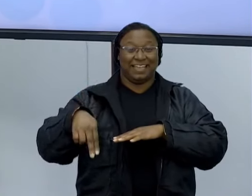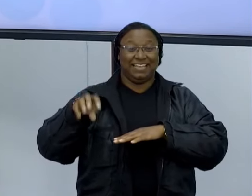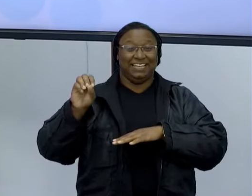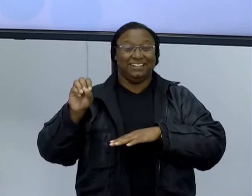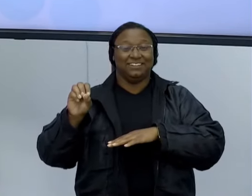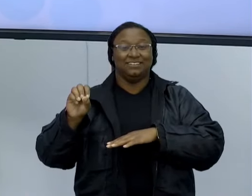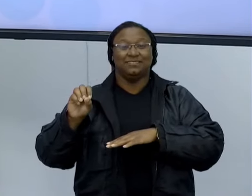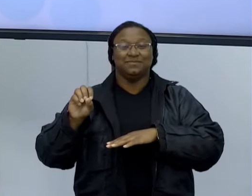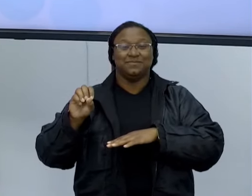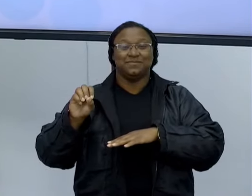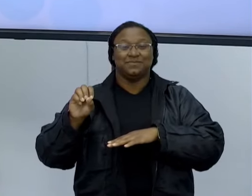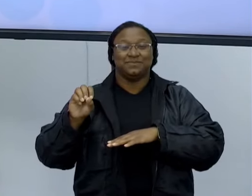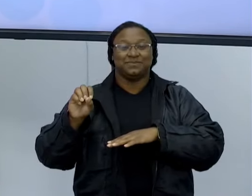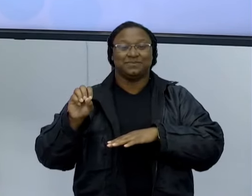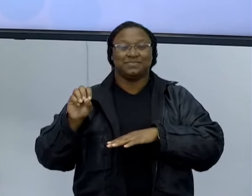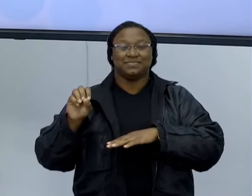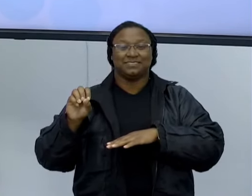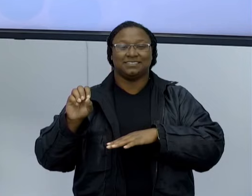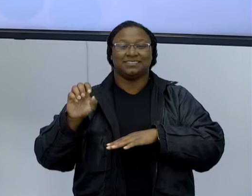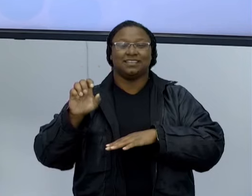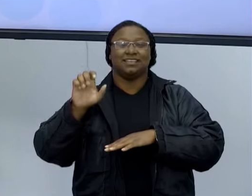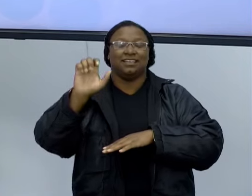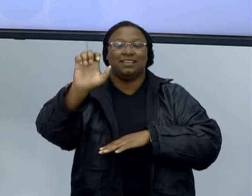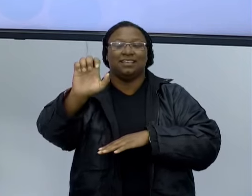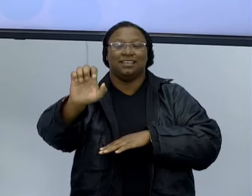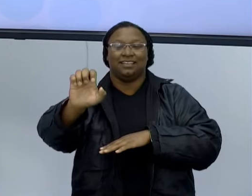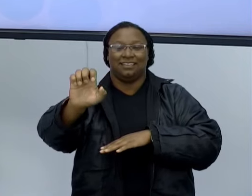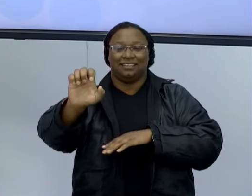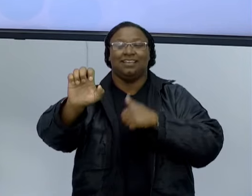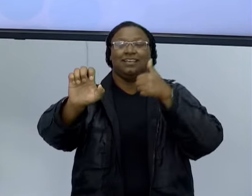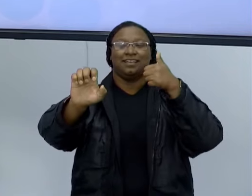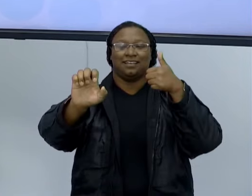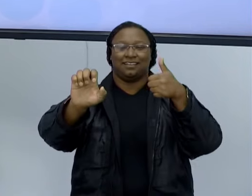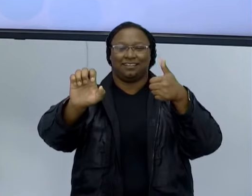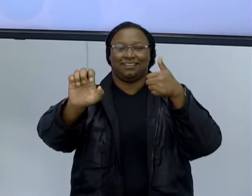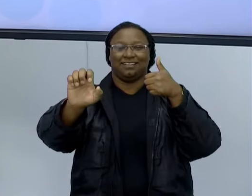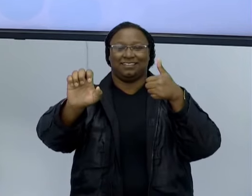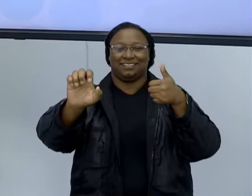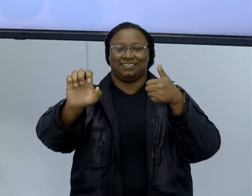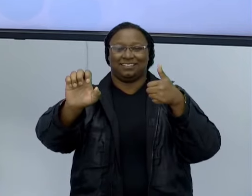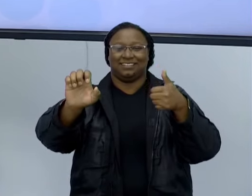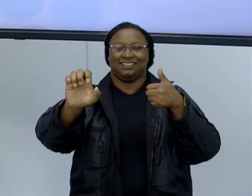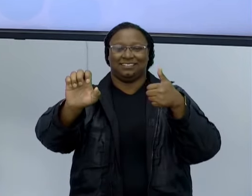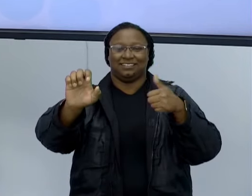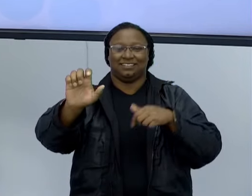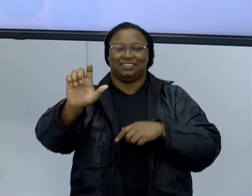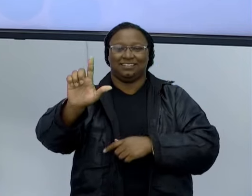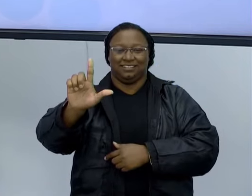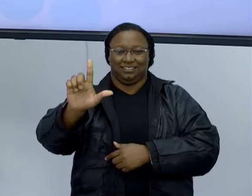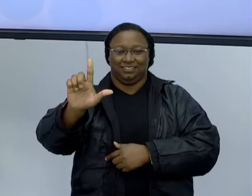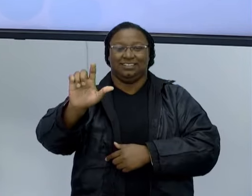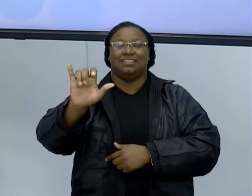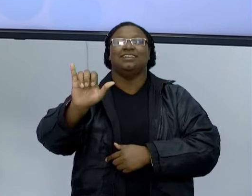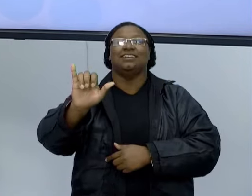ali, deixa eu ver se eu consigo... Elisa, o E é assim, né? Ah, o E é assim, né?